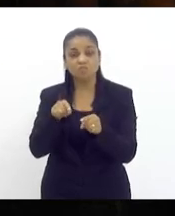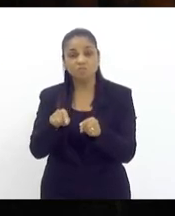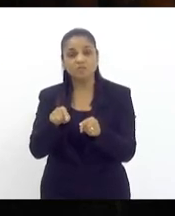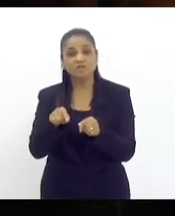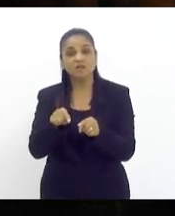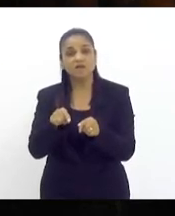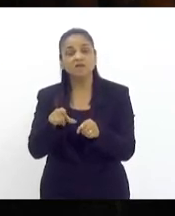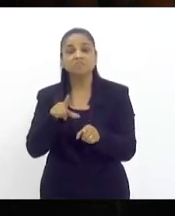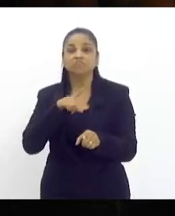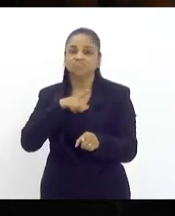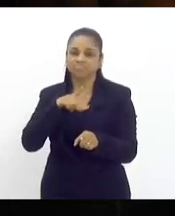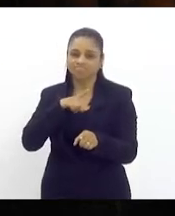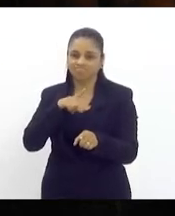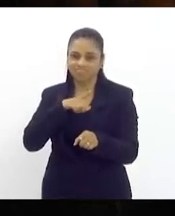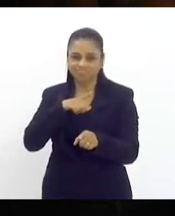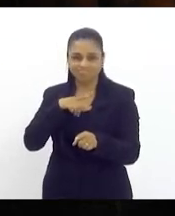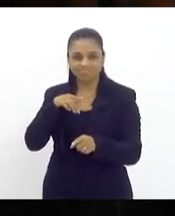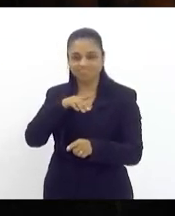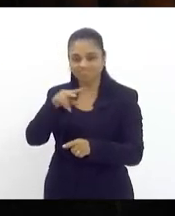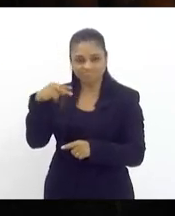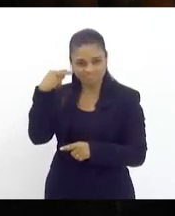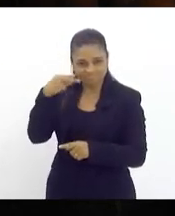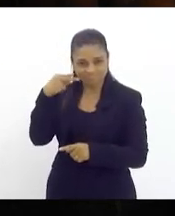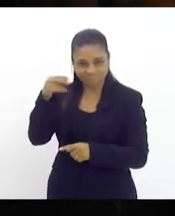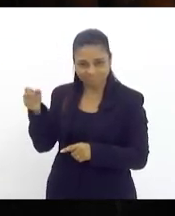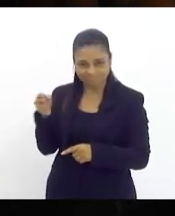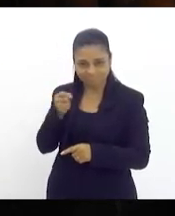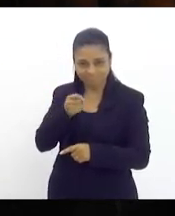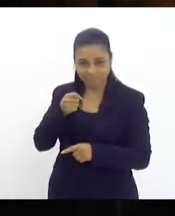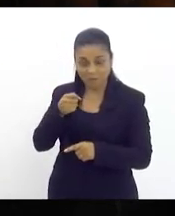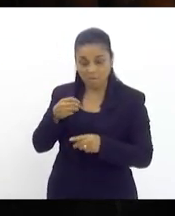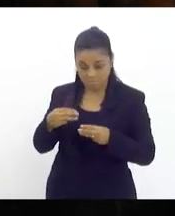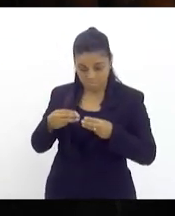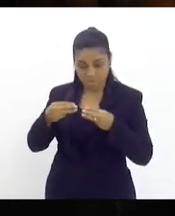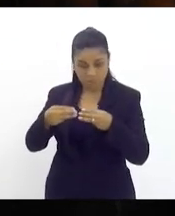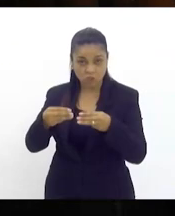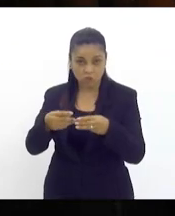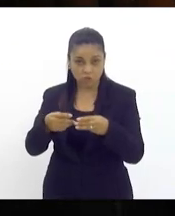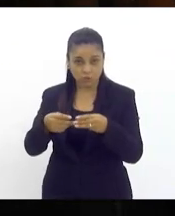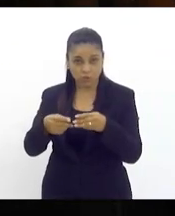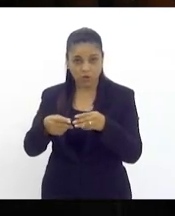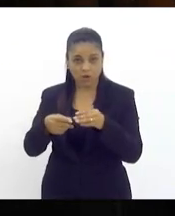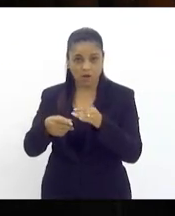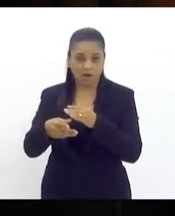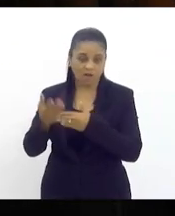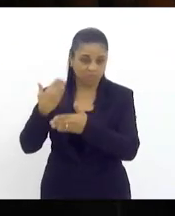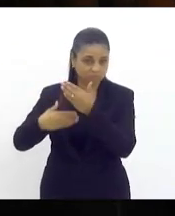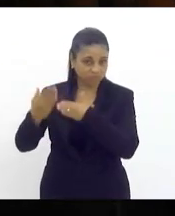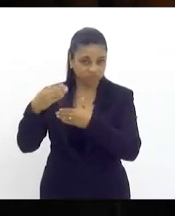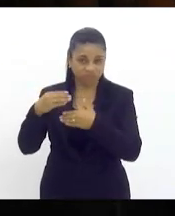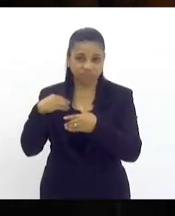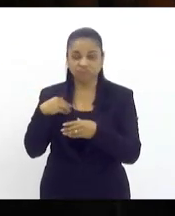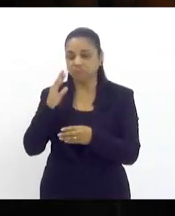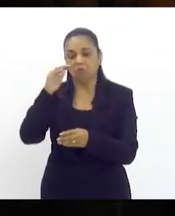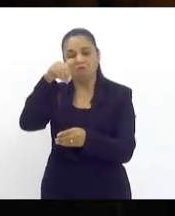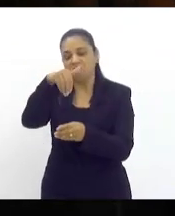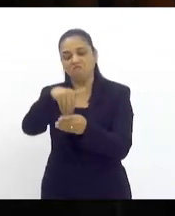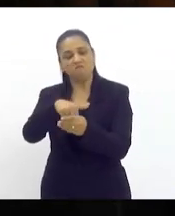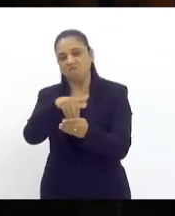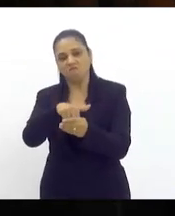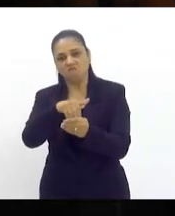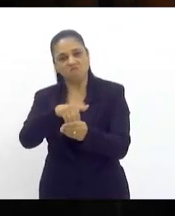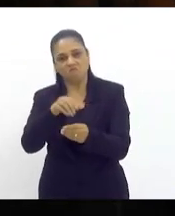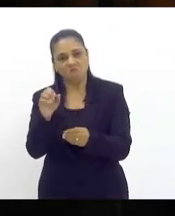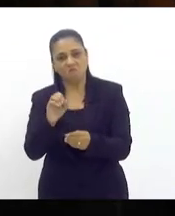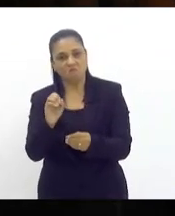a pachorra através da fala de um vereador que foi ministro dizendo que não votaria criando